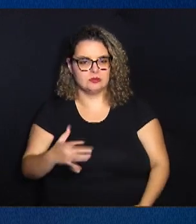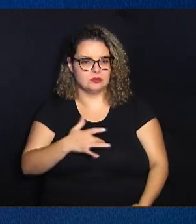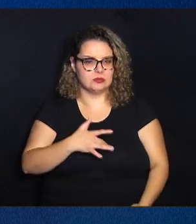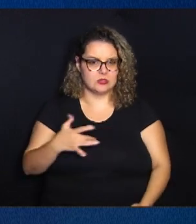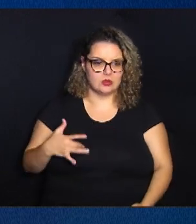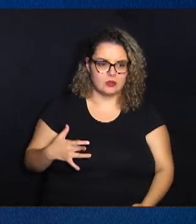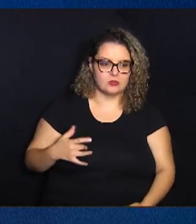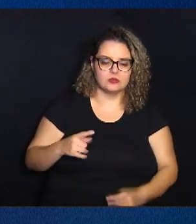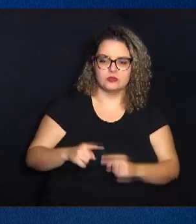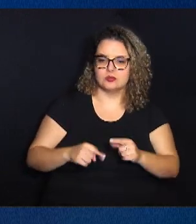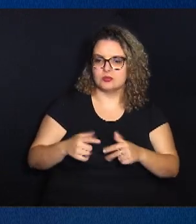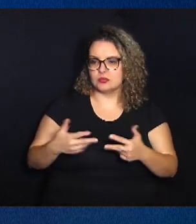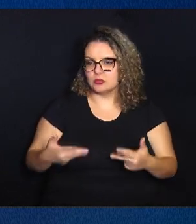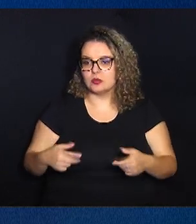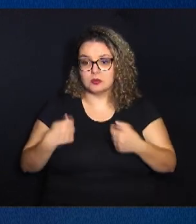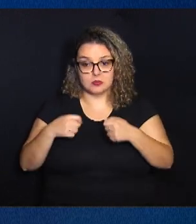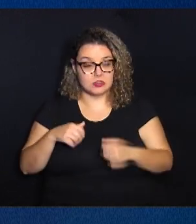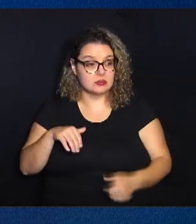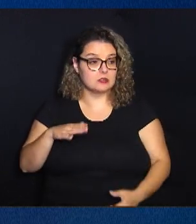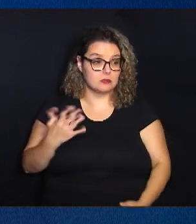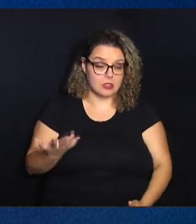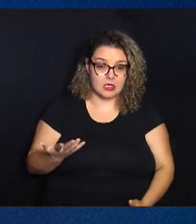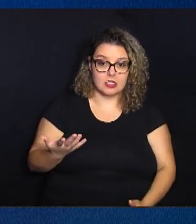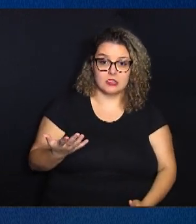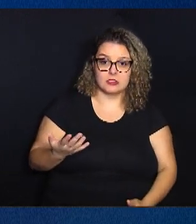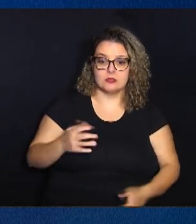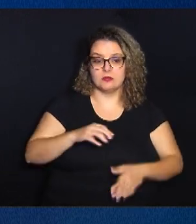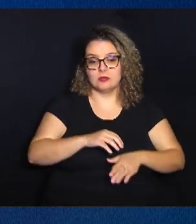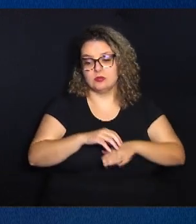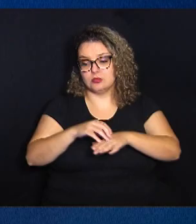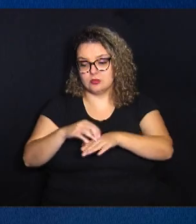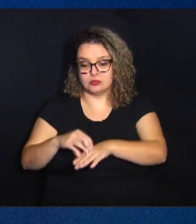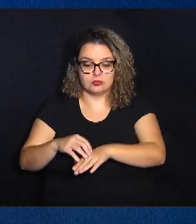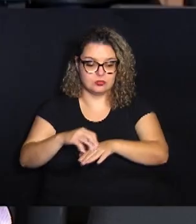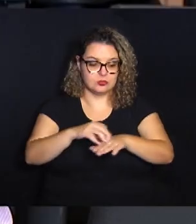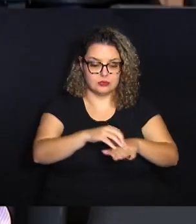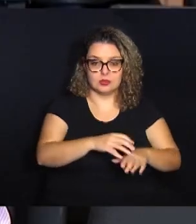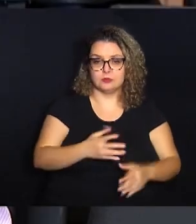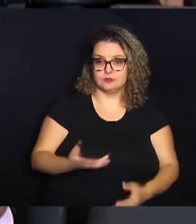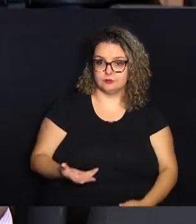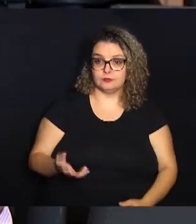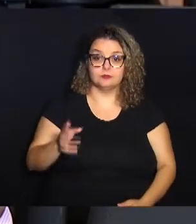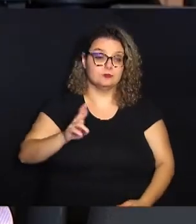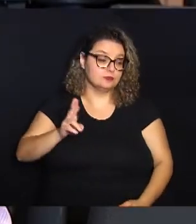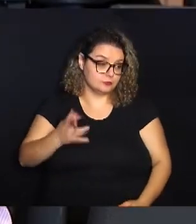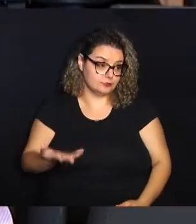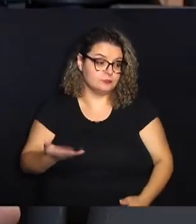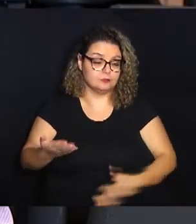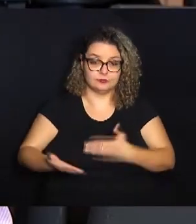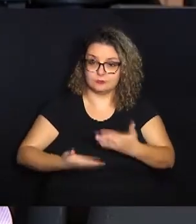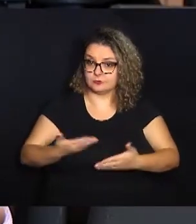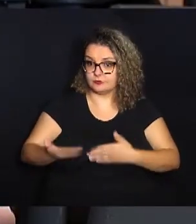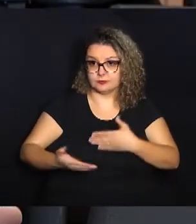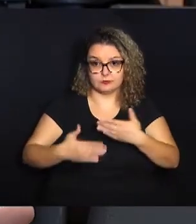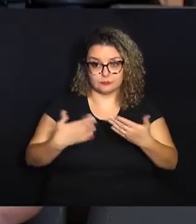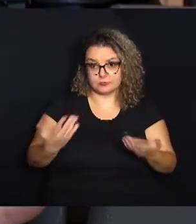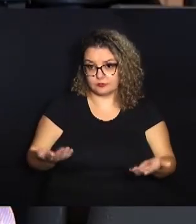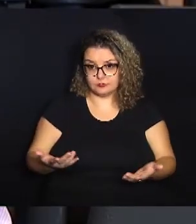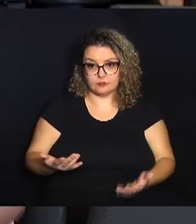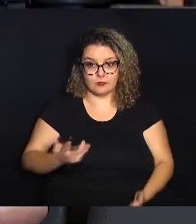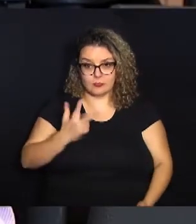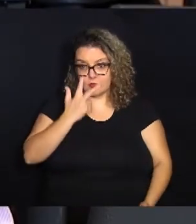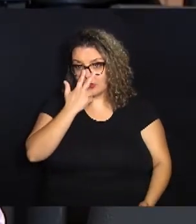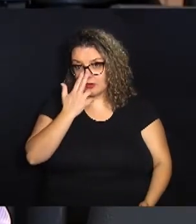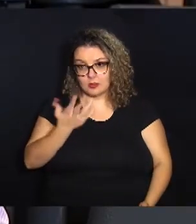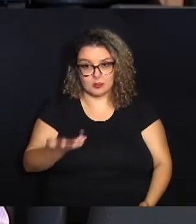onde mais necessita esse deslocamento, e se implementasse um serviço